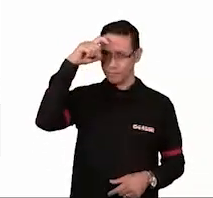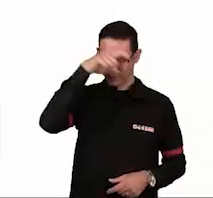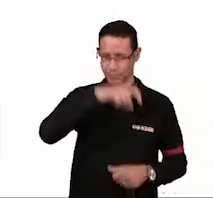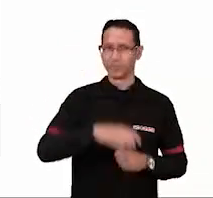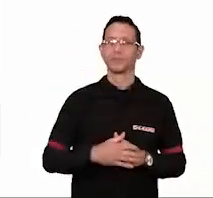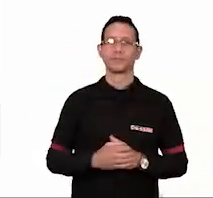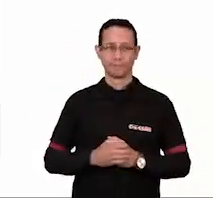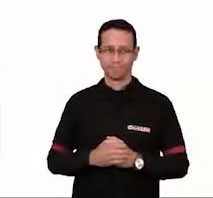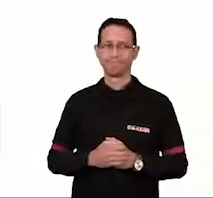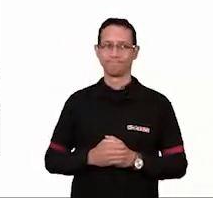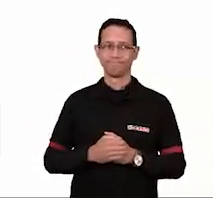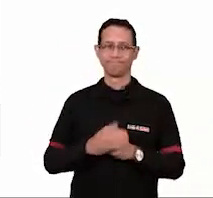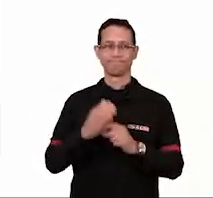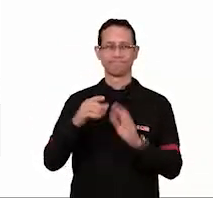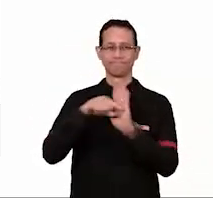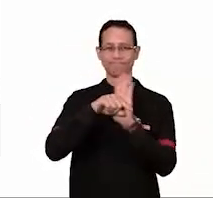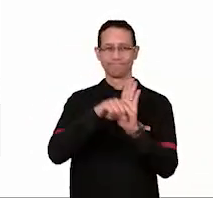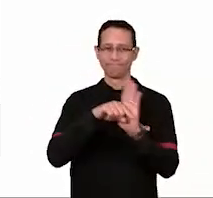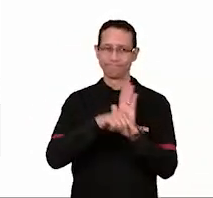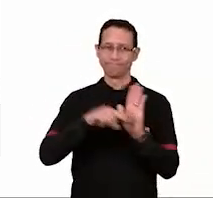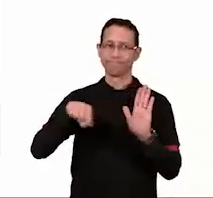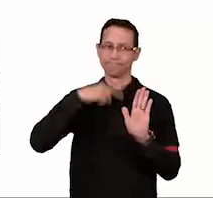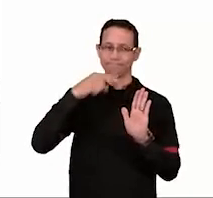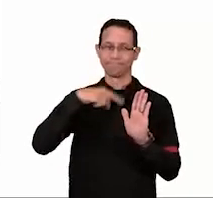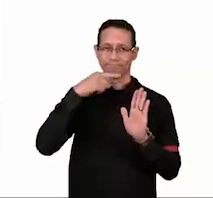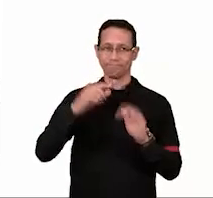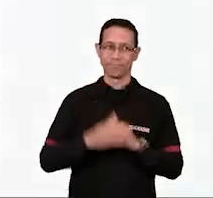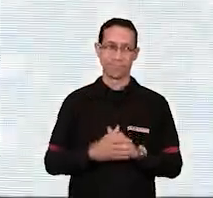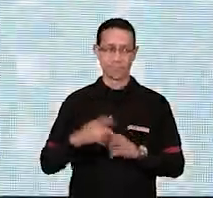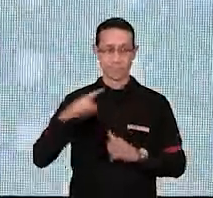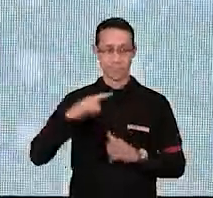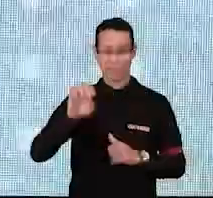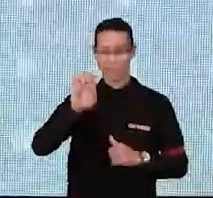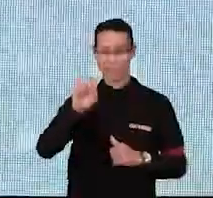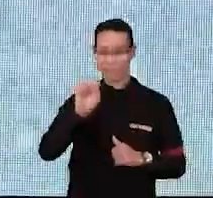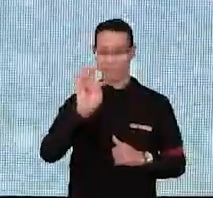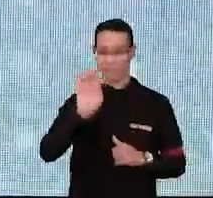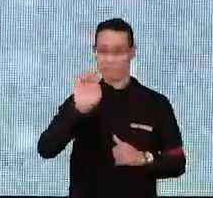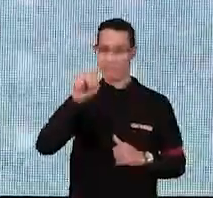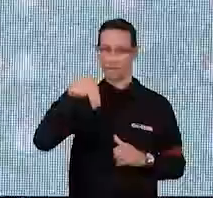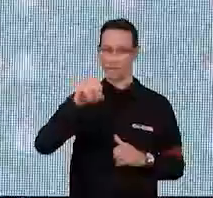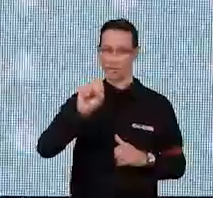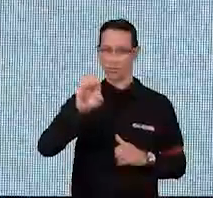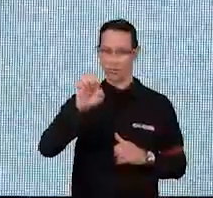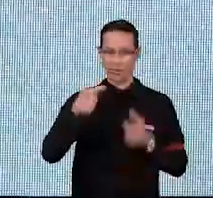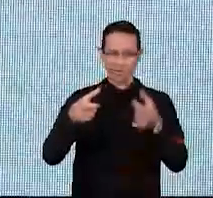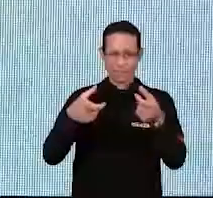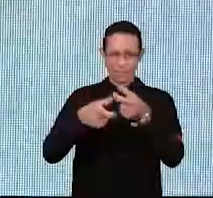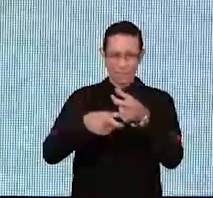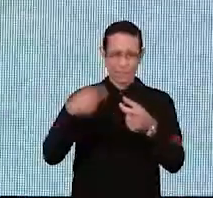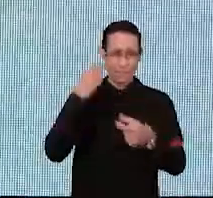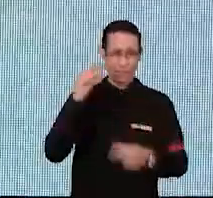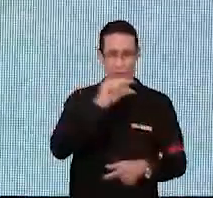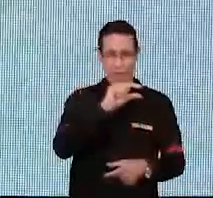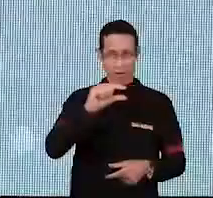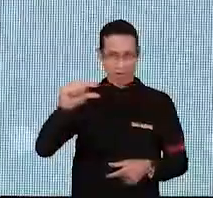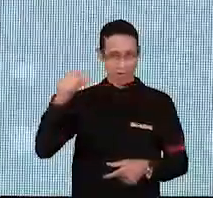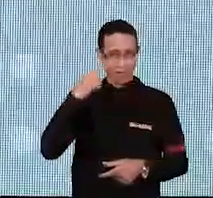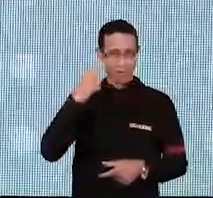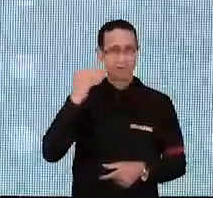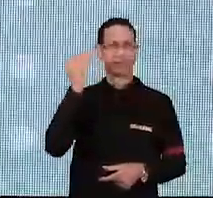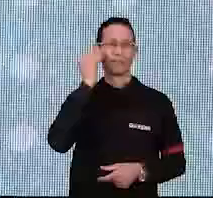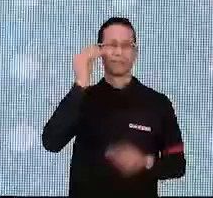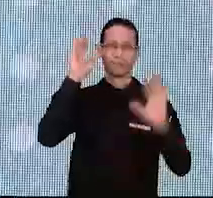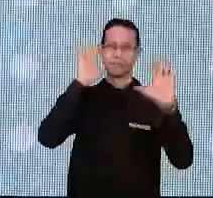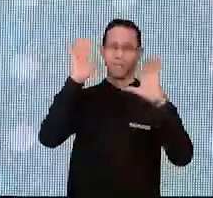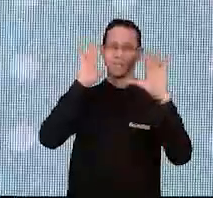que a gente avalie esse tímpano. Então, sempre quando estiver lidando com um quadro de estenose, principalmente em ramo horizontal, tem que